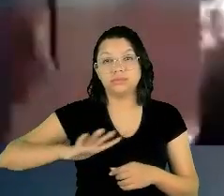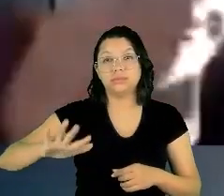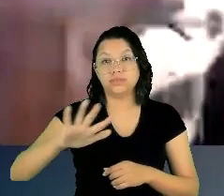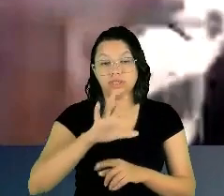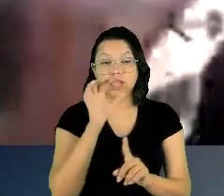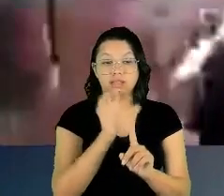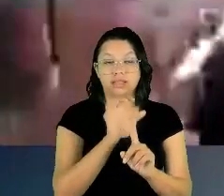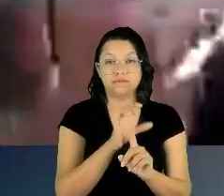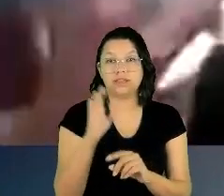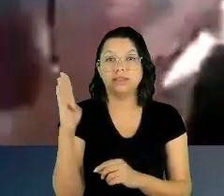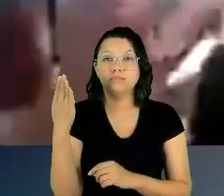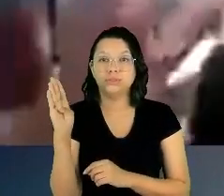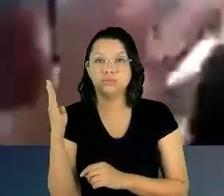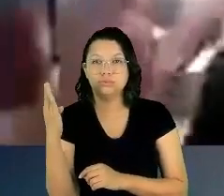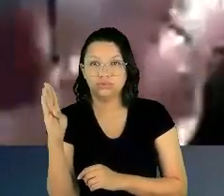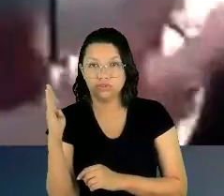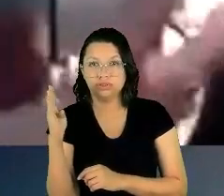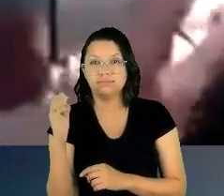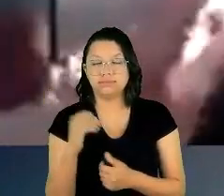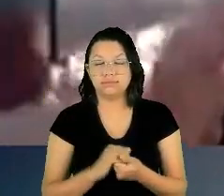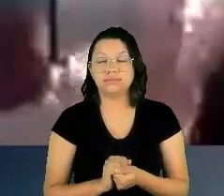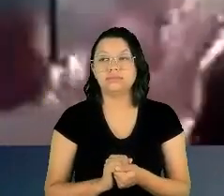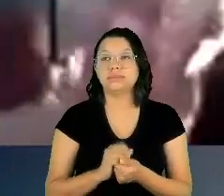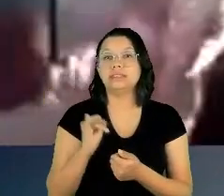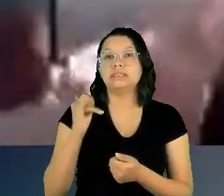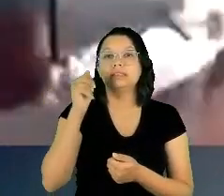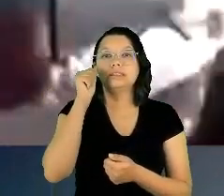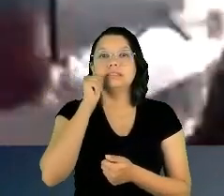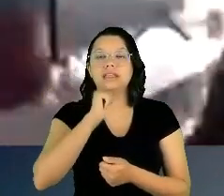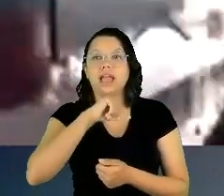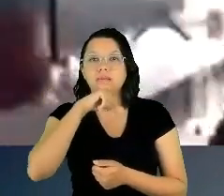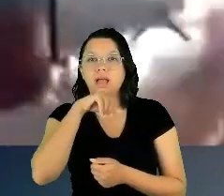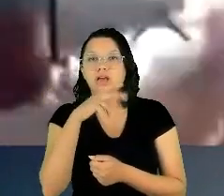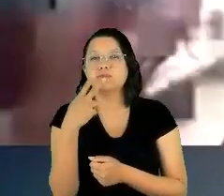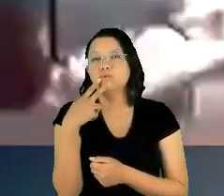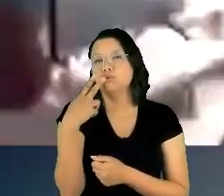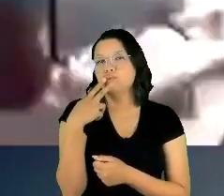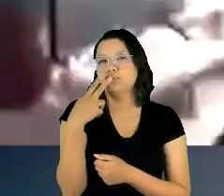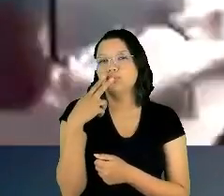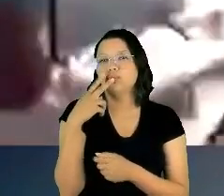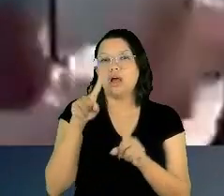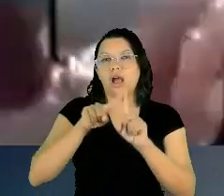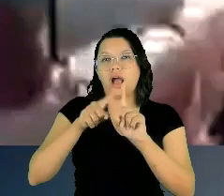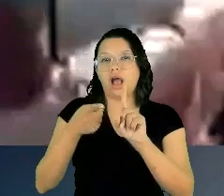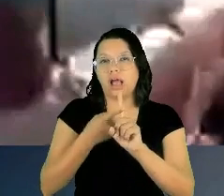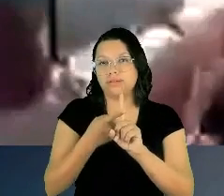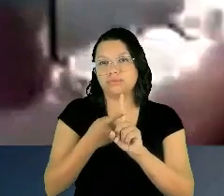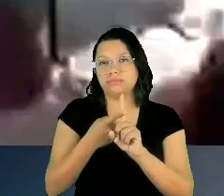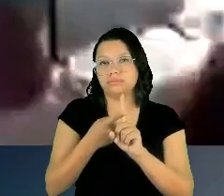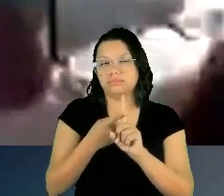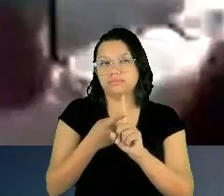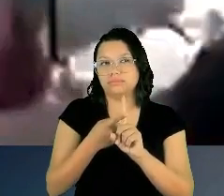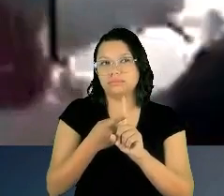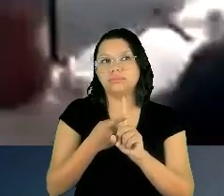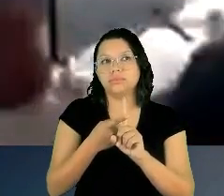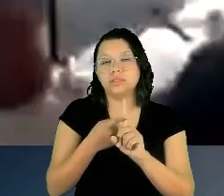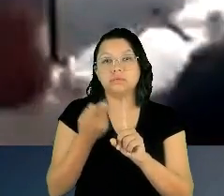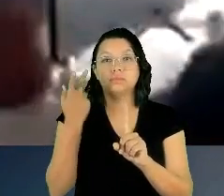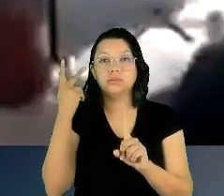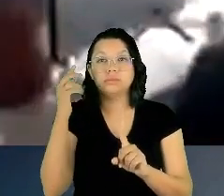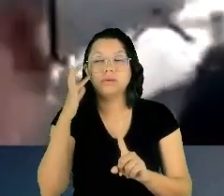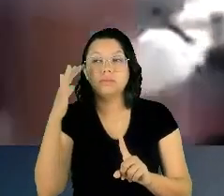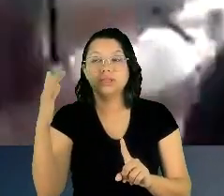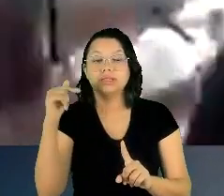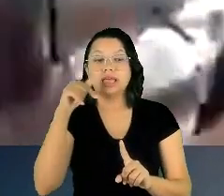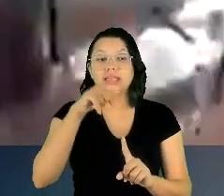acontece no ambiente interfere na biologia. Tudo. Se a mãe fumou durante a gravidez, não é